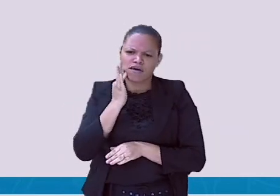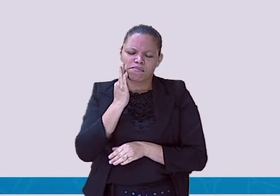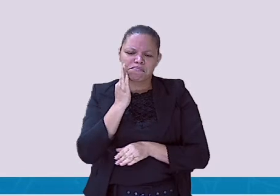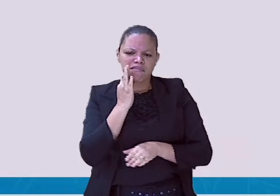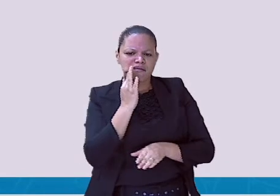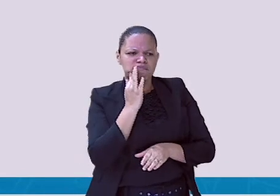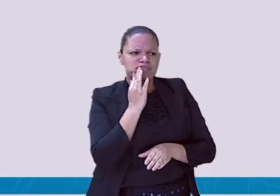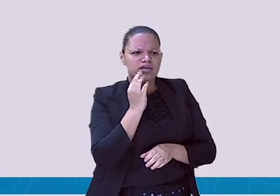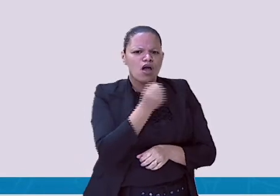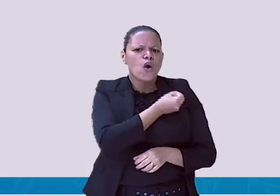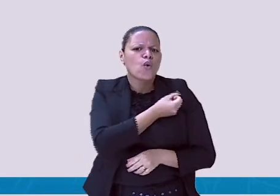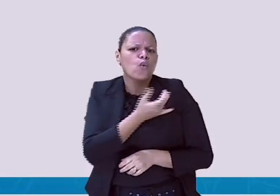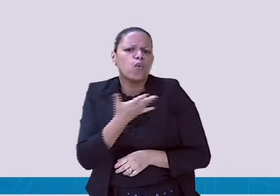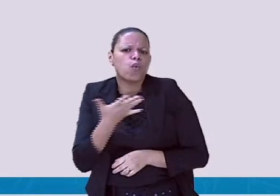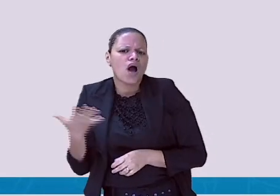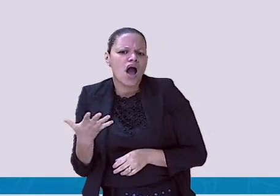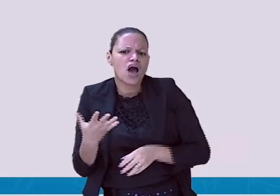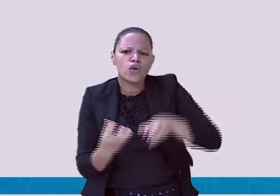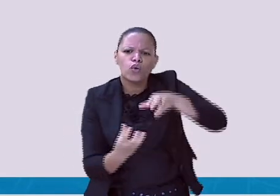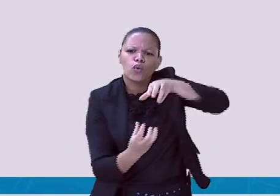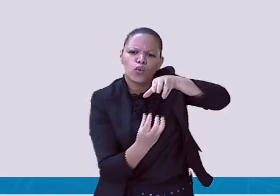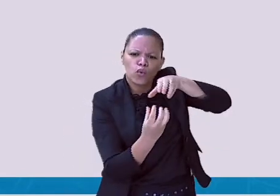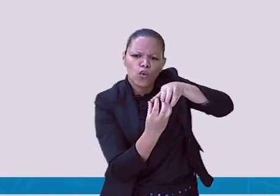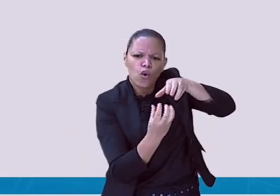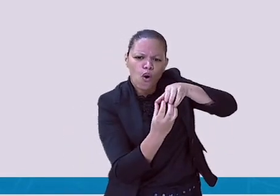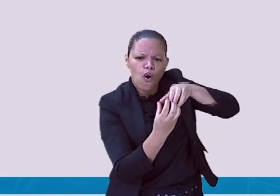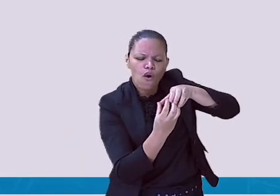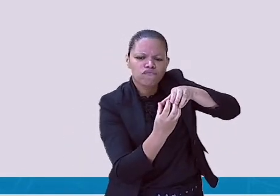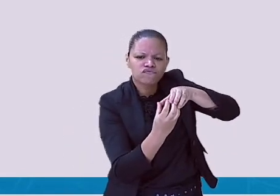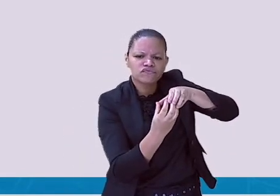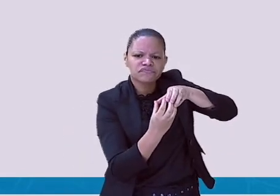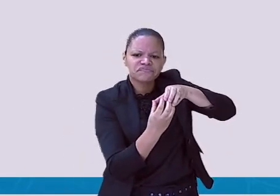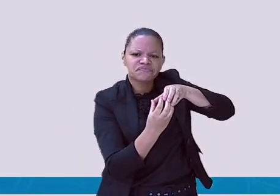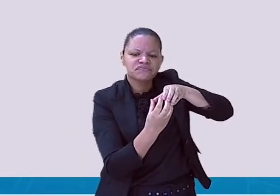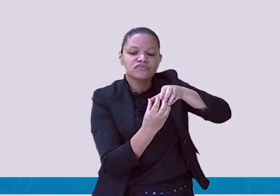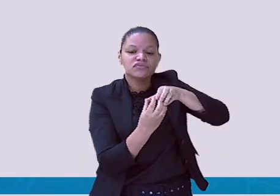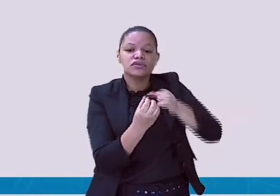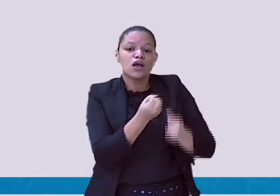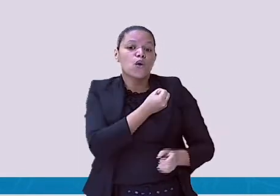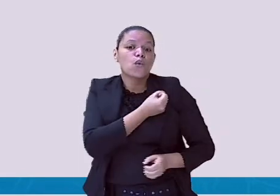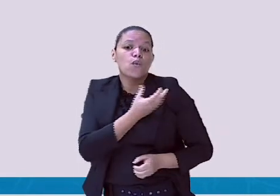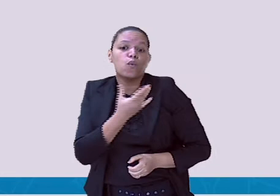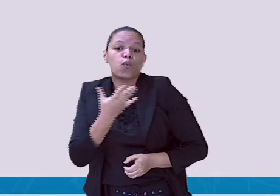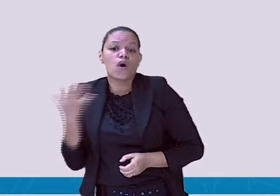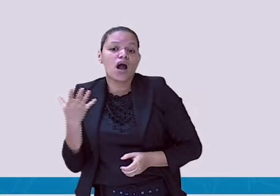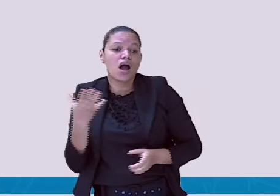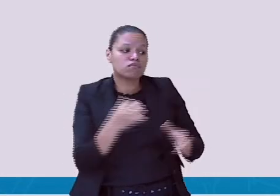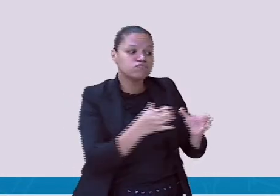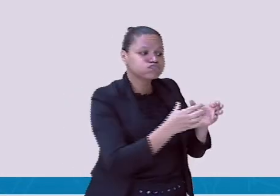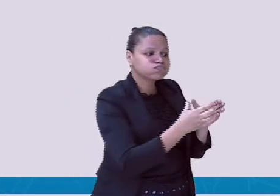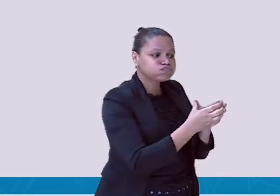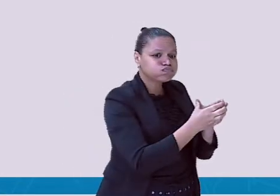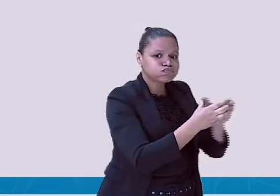realizar quantas desovas? Se você marcou que ela pode colocar uma única